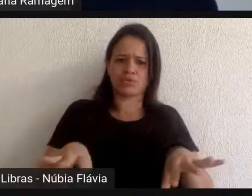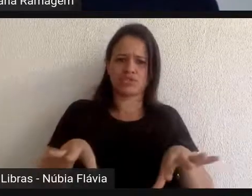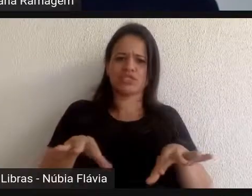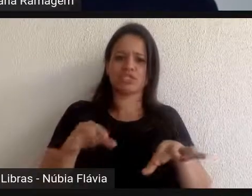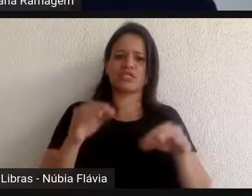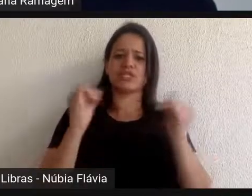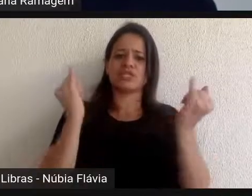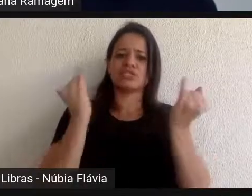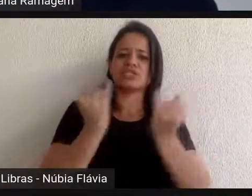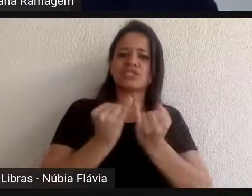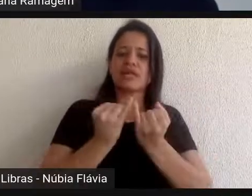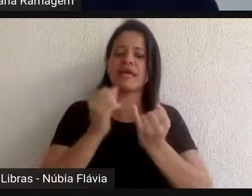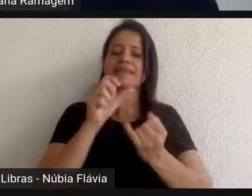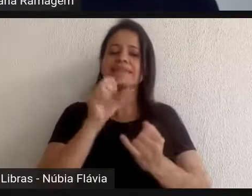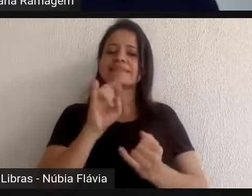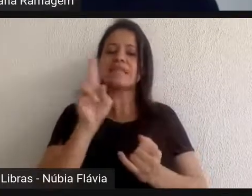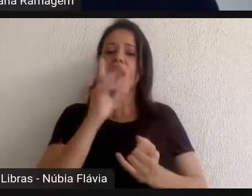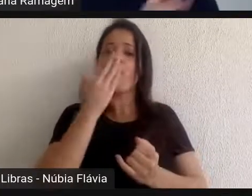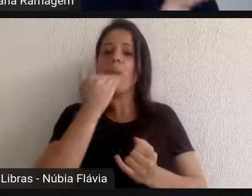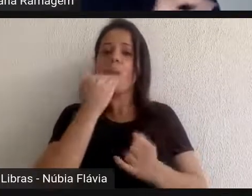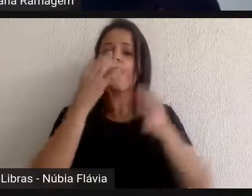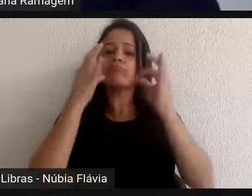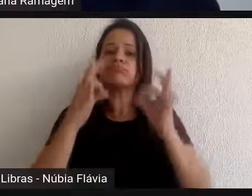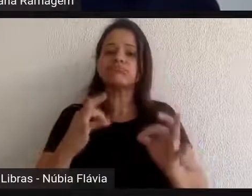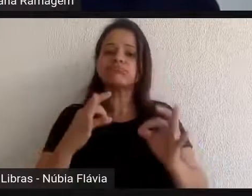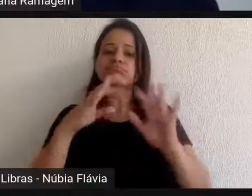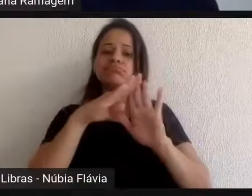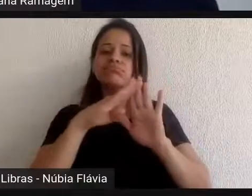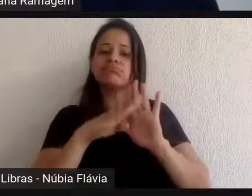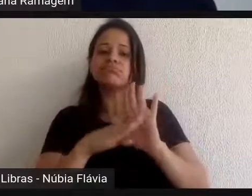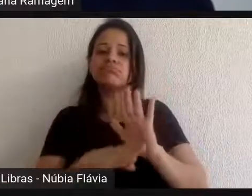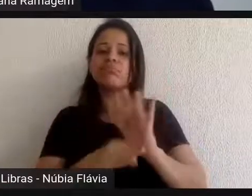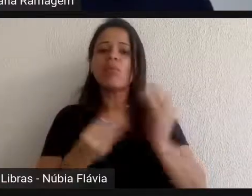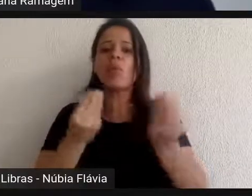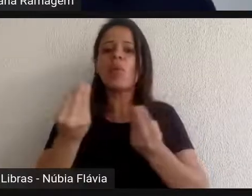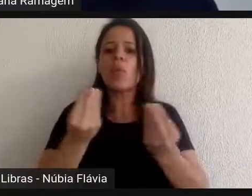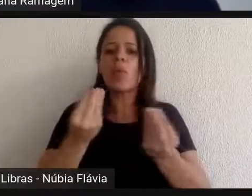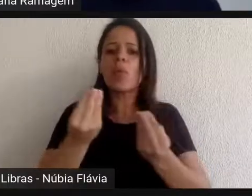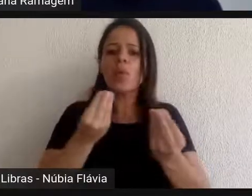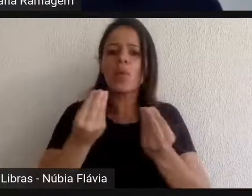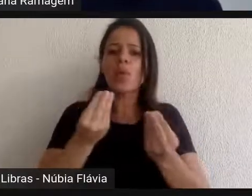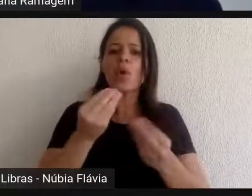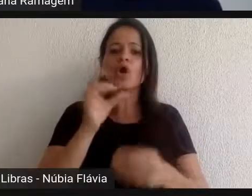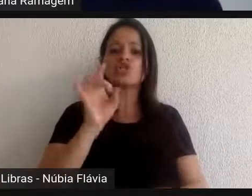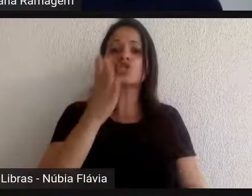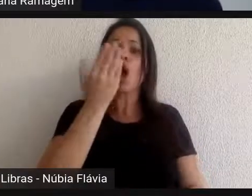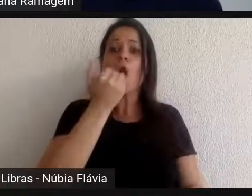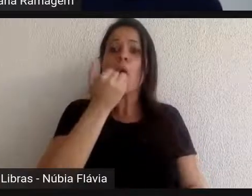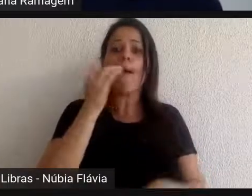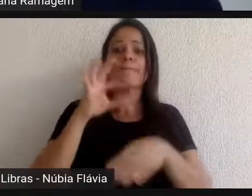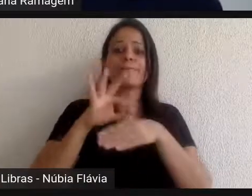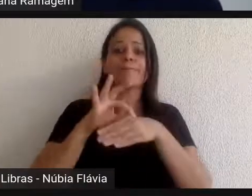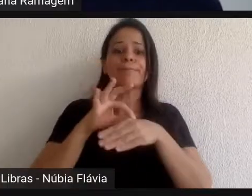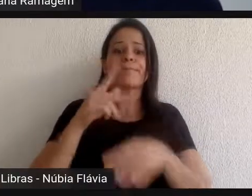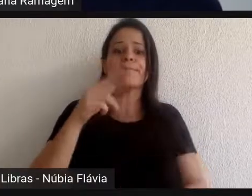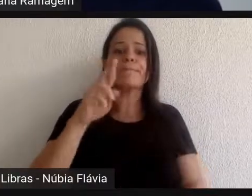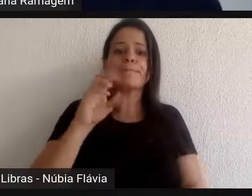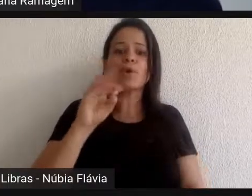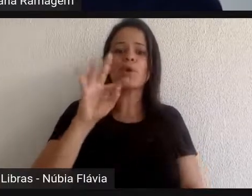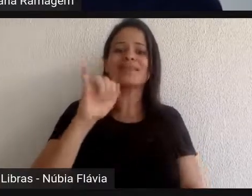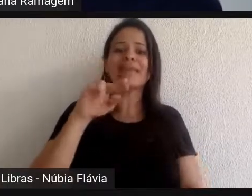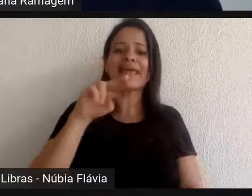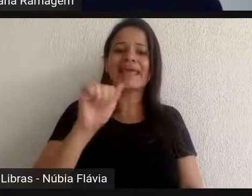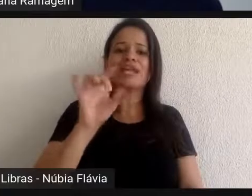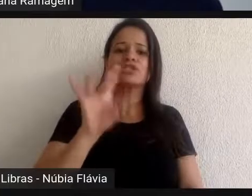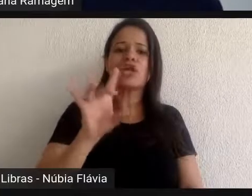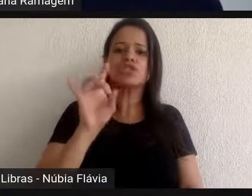dietas extremamente restritivas, de só come 3 tipos de alimentos, ou então só come proteína. Eu queria saber